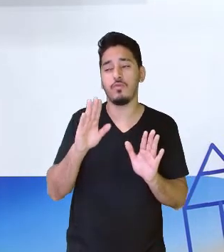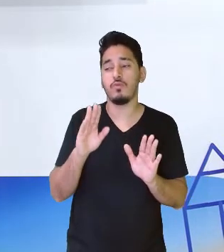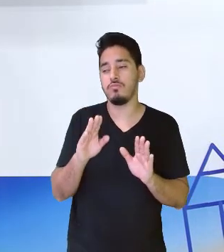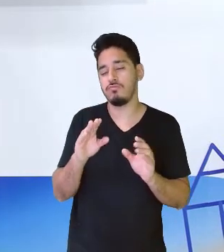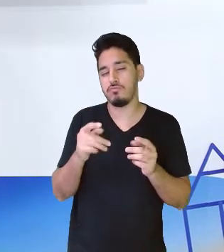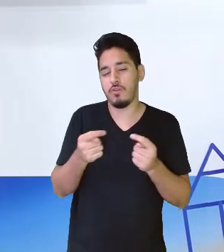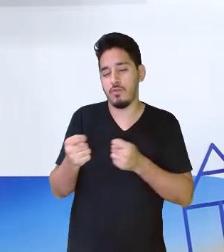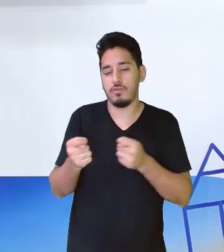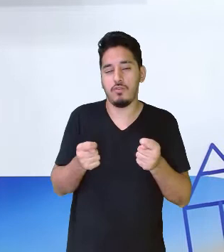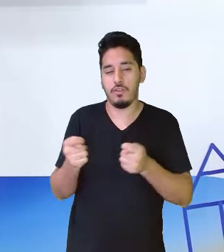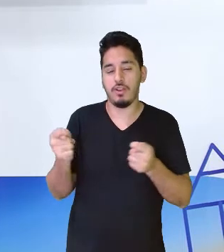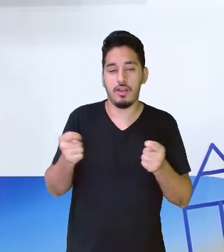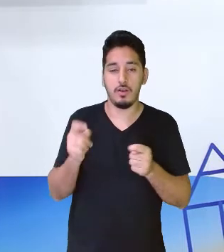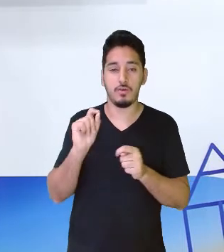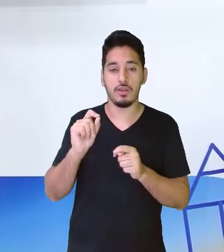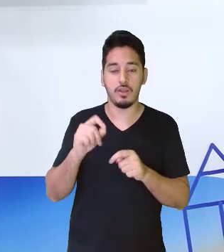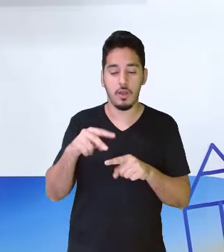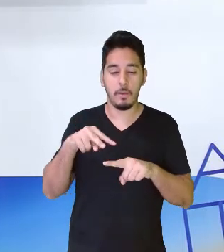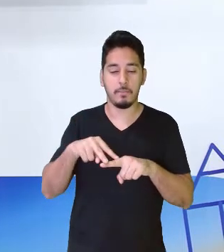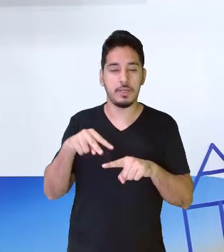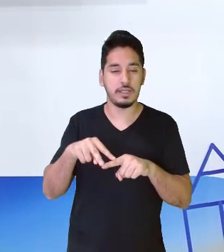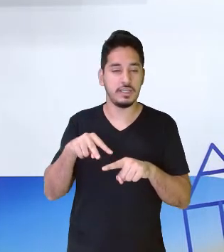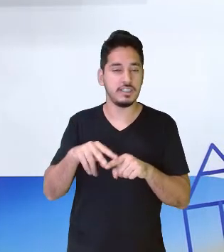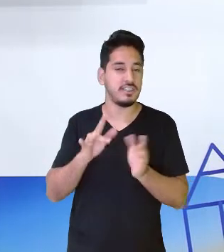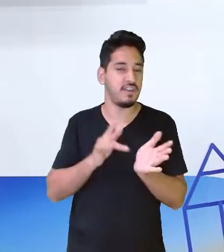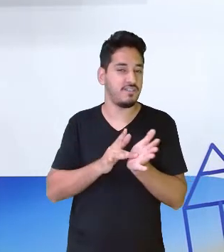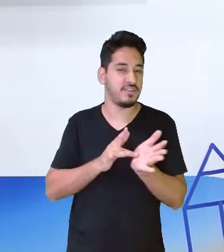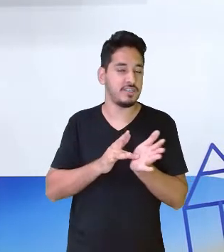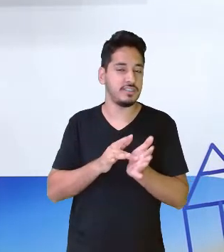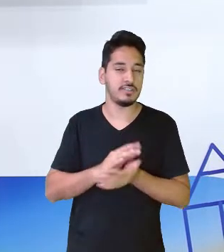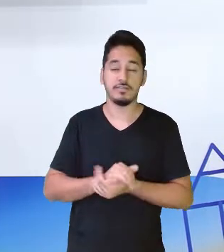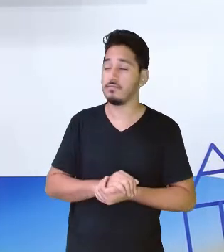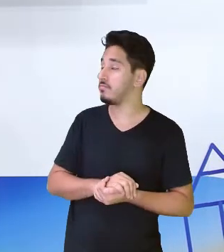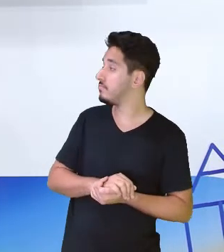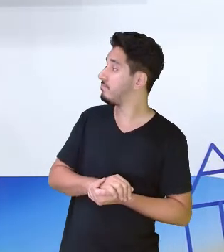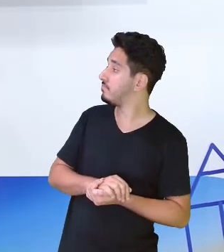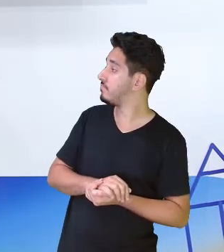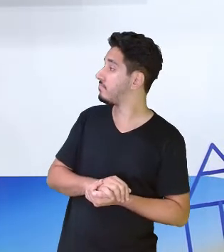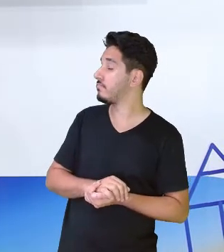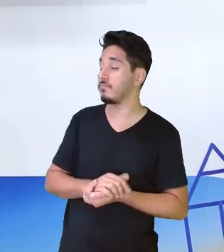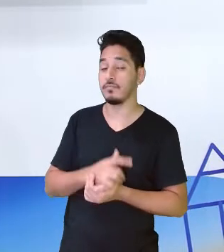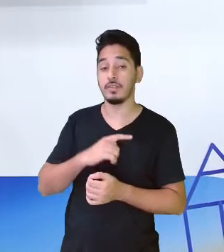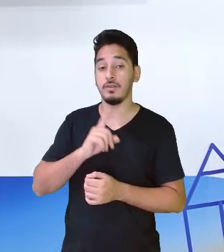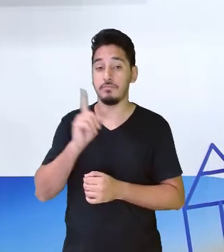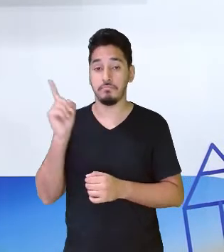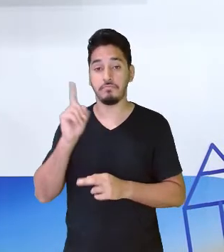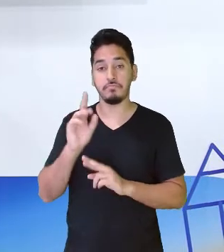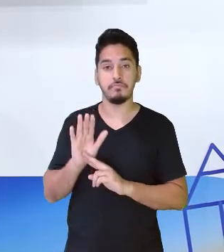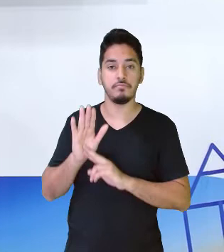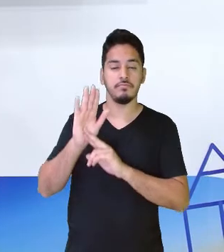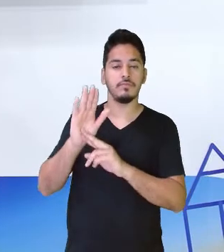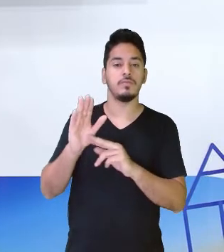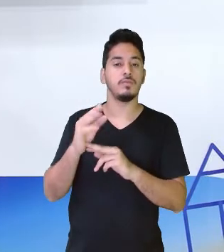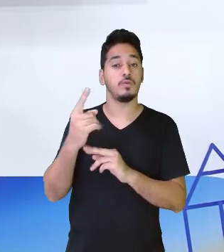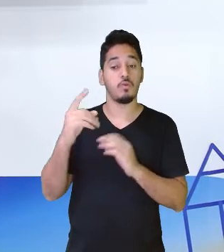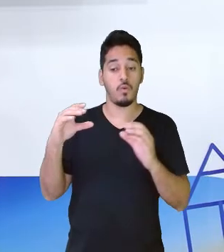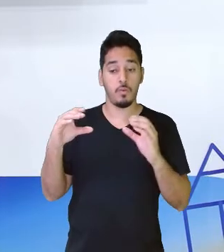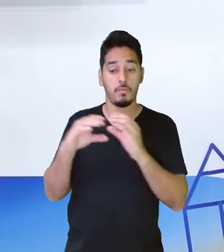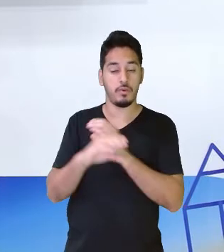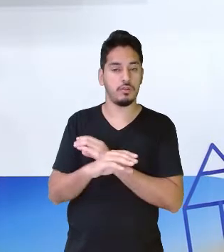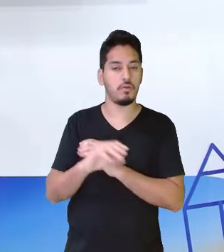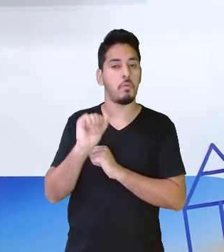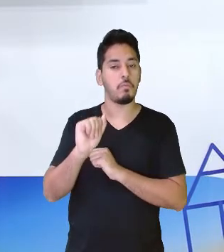conter a uma pizza fictícia. Eu tenho aqui a representação de um inteiro, onde eu posso dividir essa